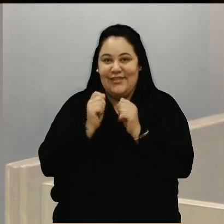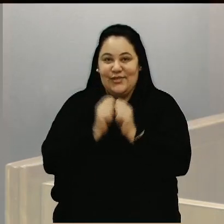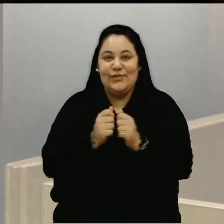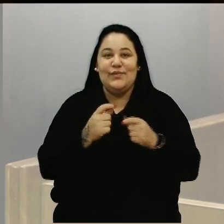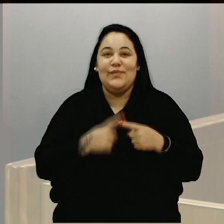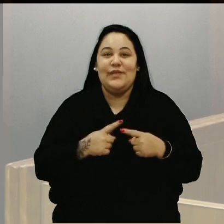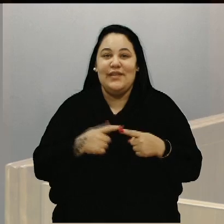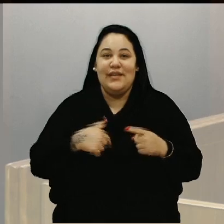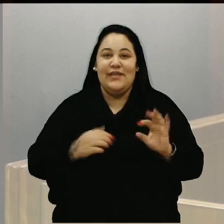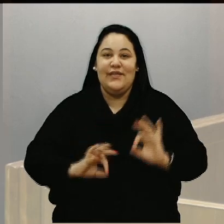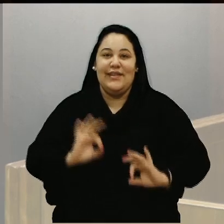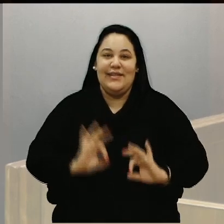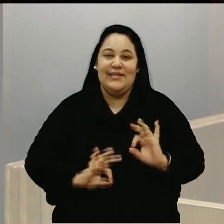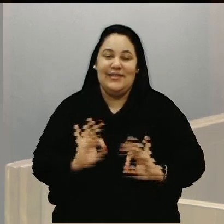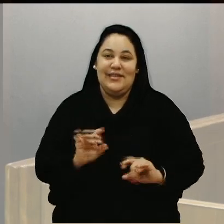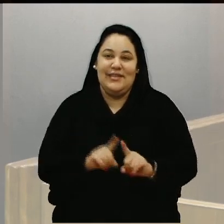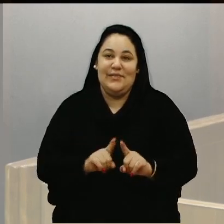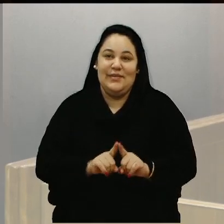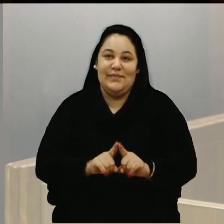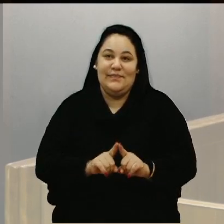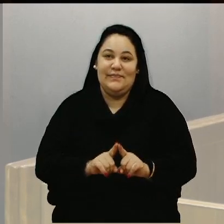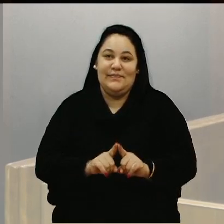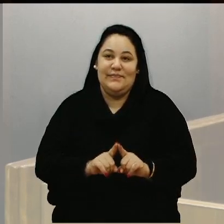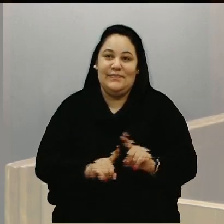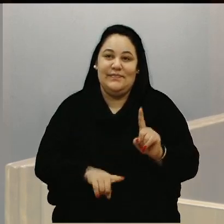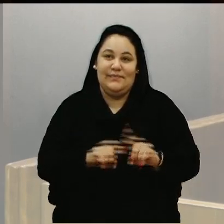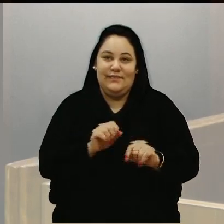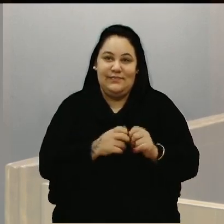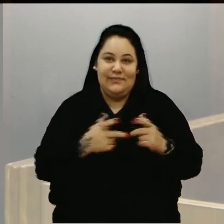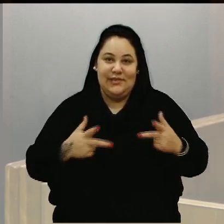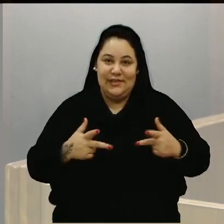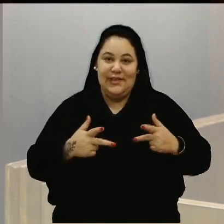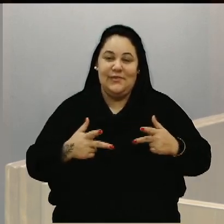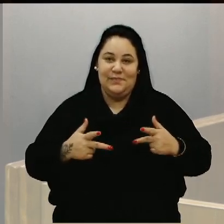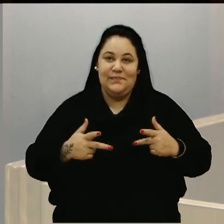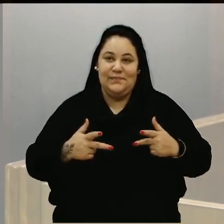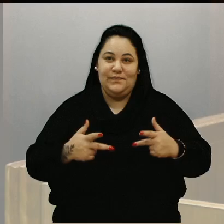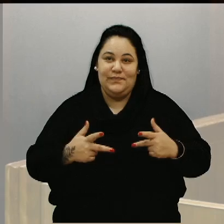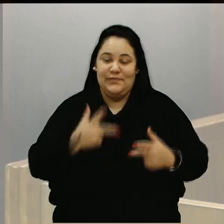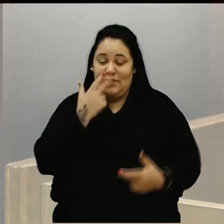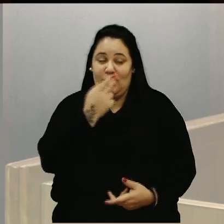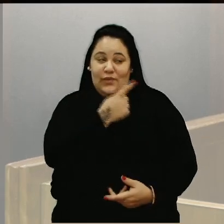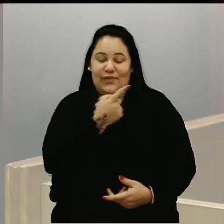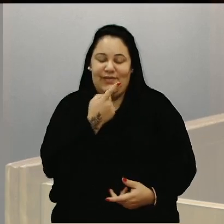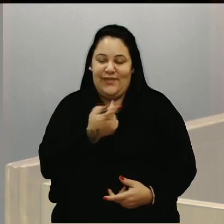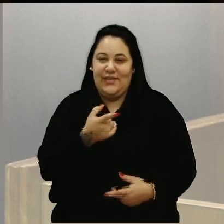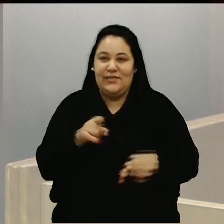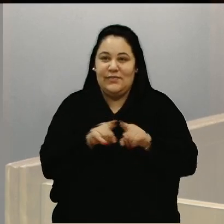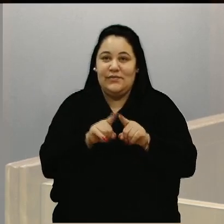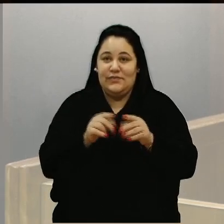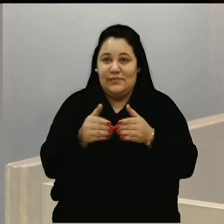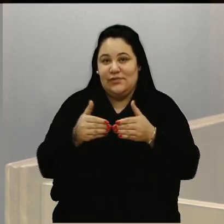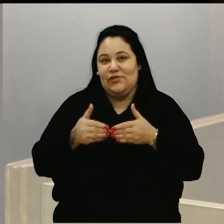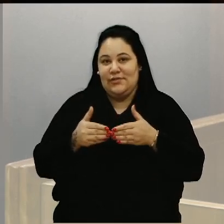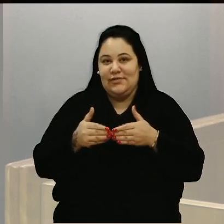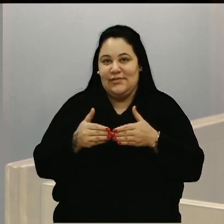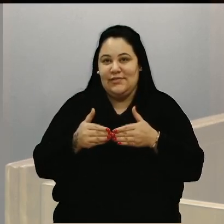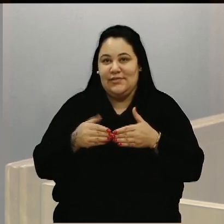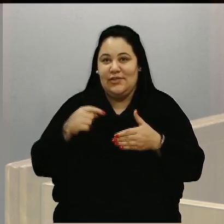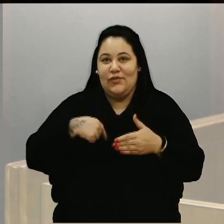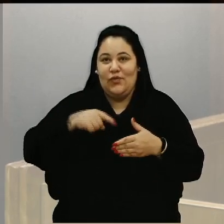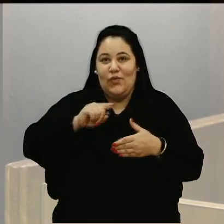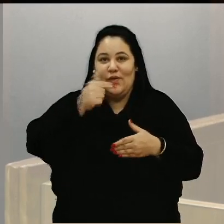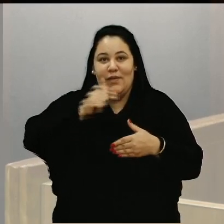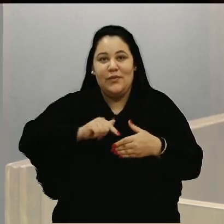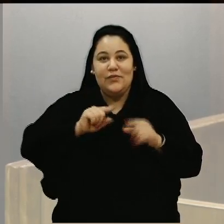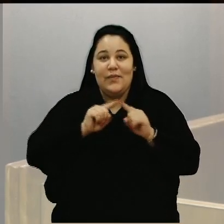eu preparei um material exatamente no ponto que o senhor abordou. Então, peço licença, vou ser repetitivo, mas a